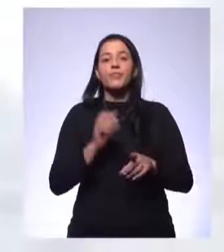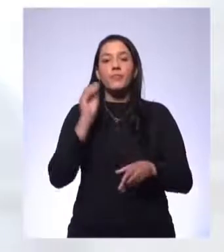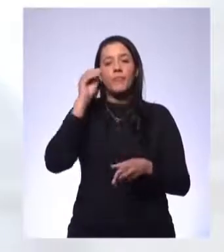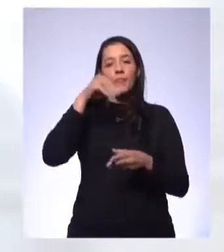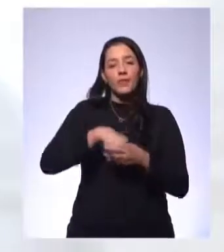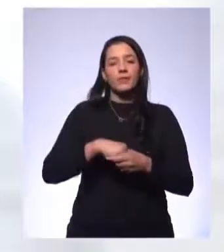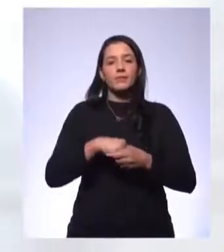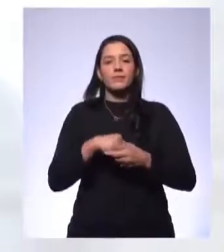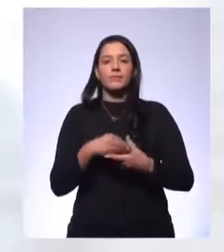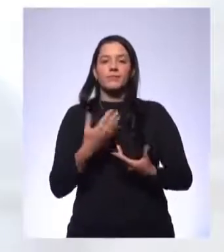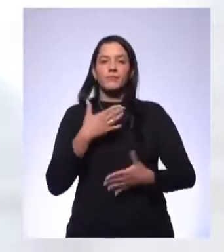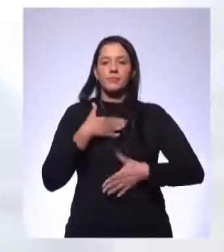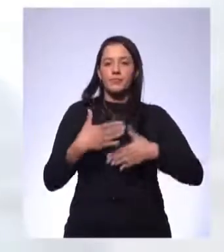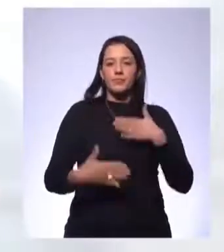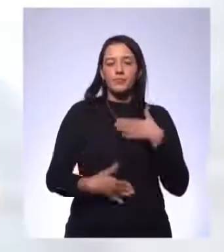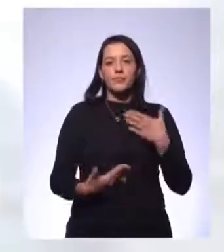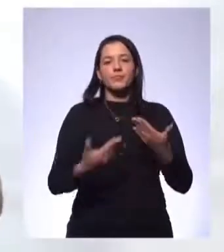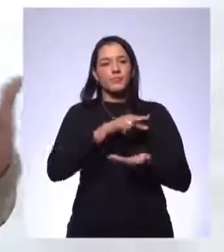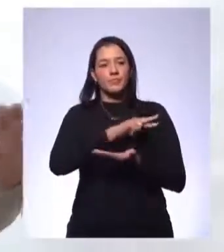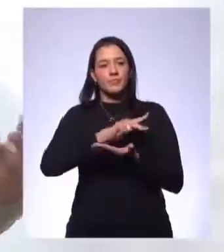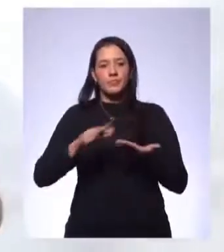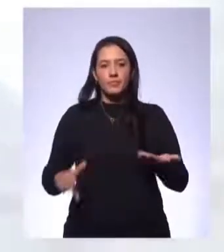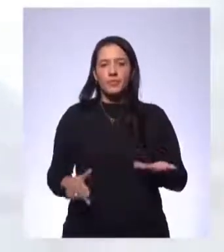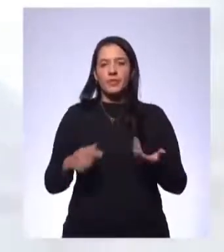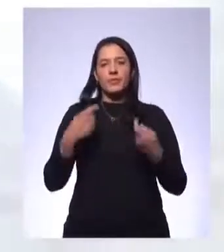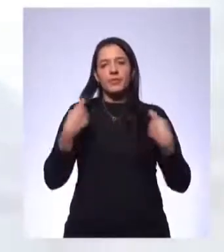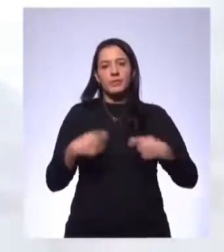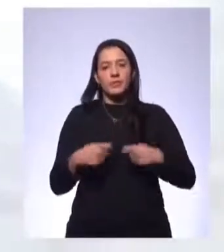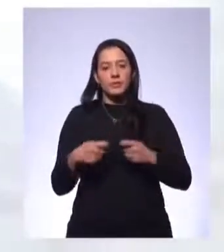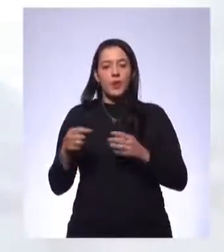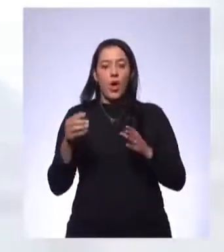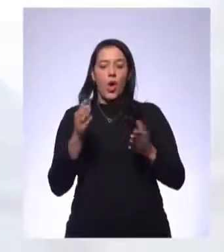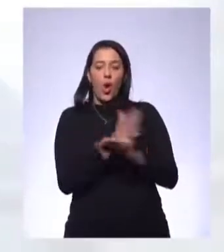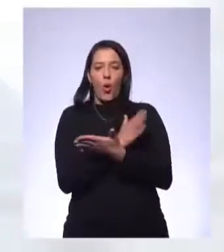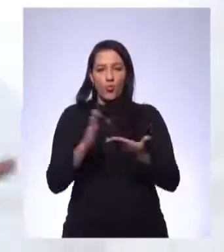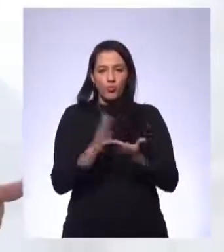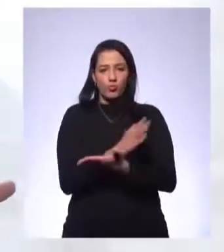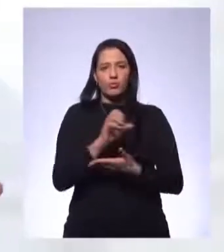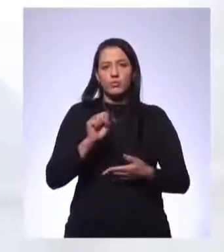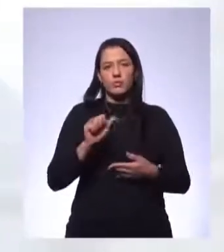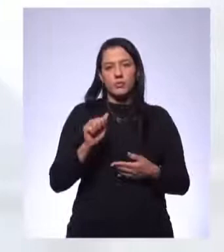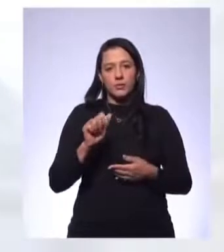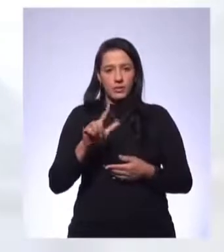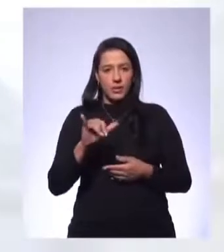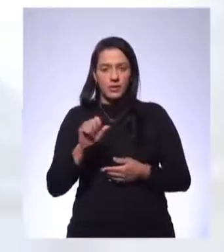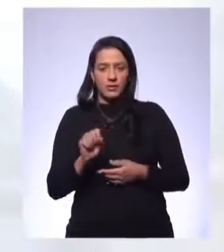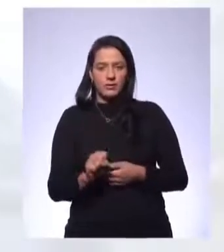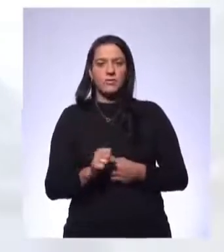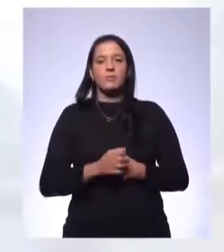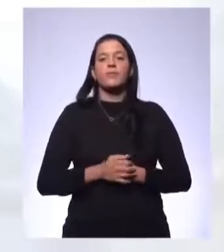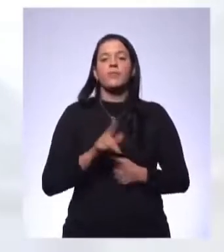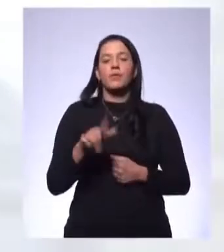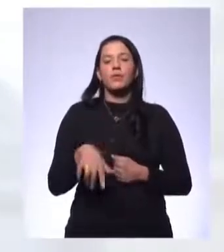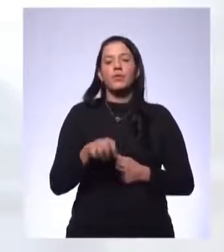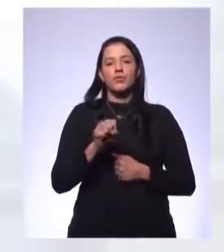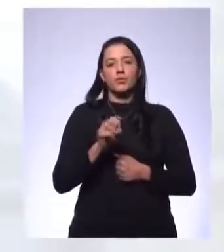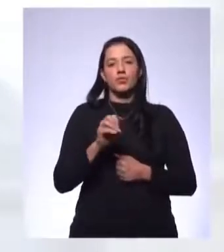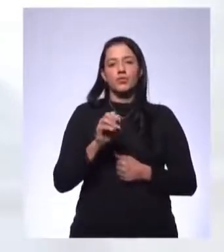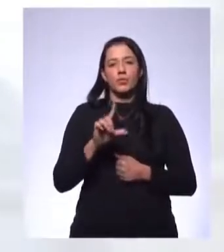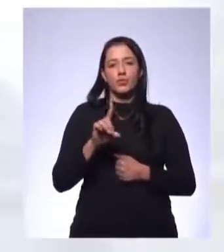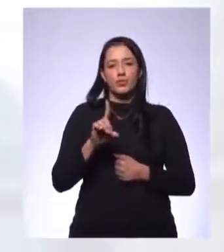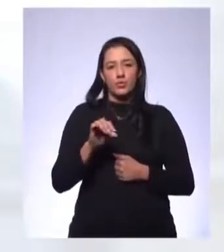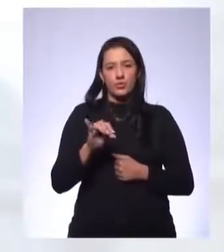do organismo e tal, que são várias, ele precisa levar determinados sais. Então, por exemplo, o sódio é importante para